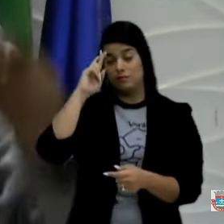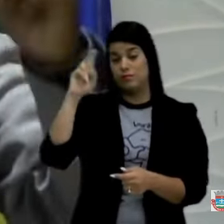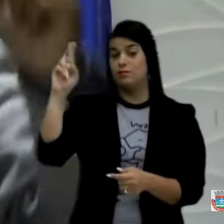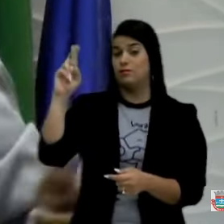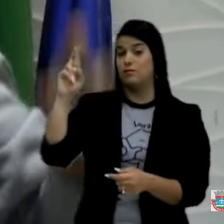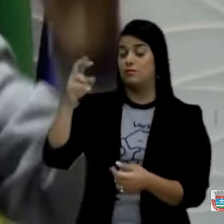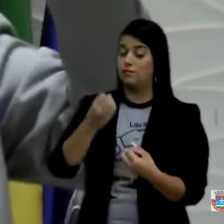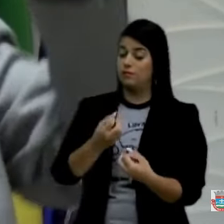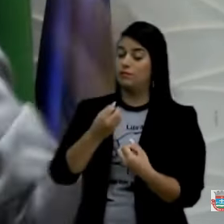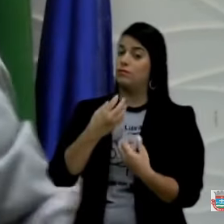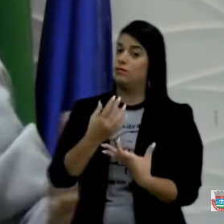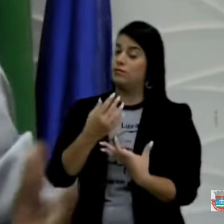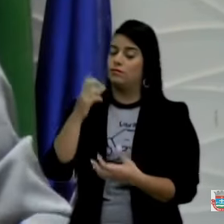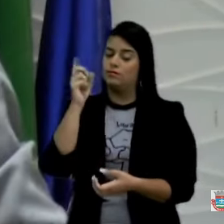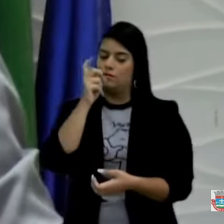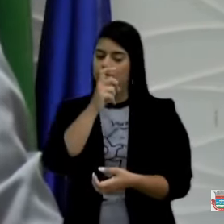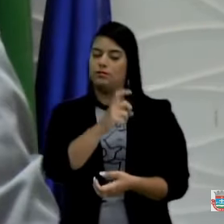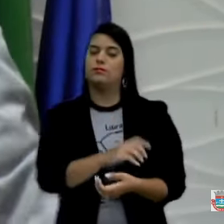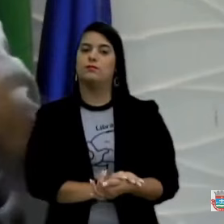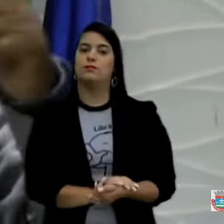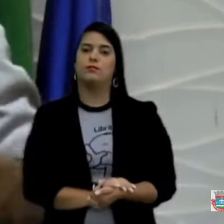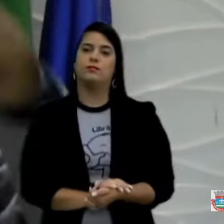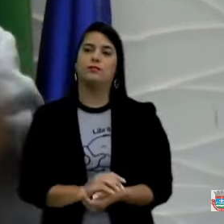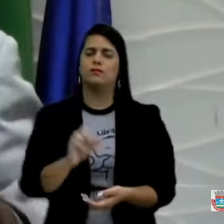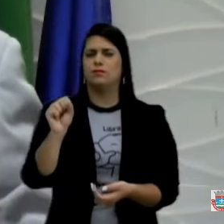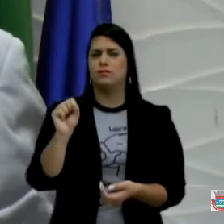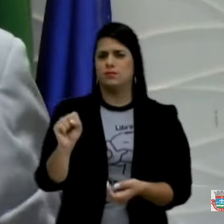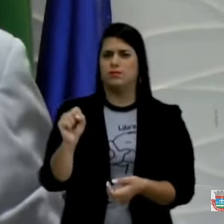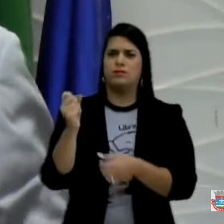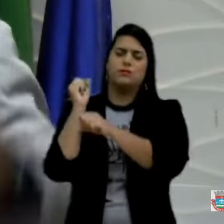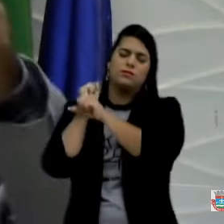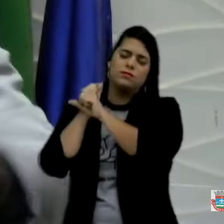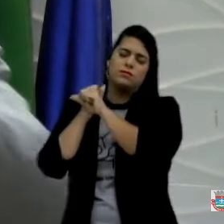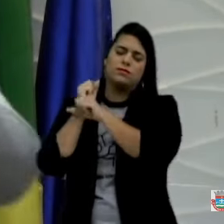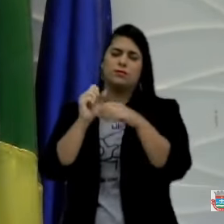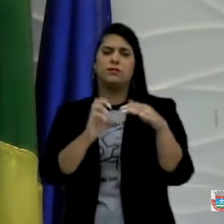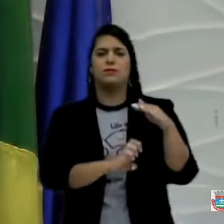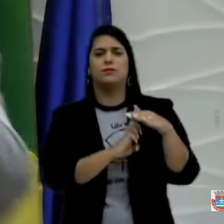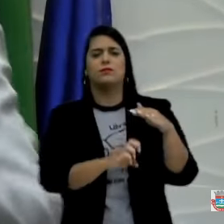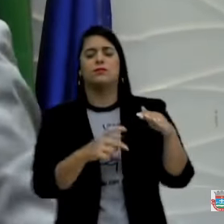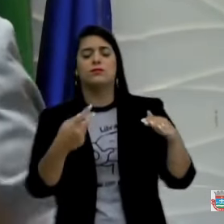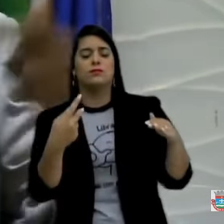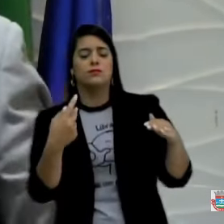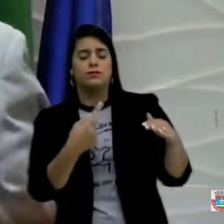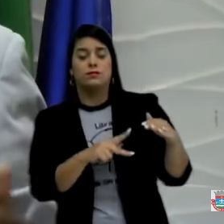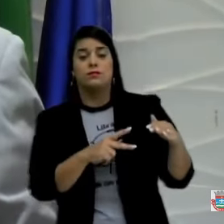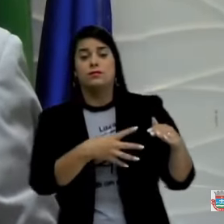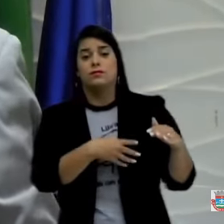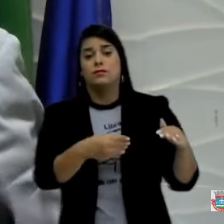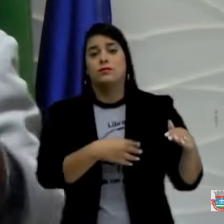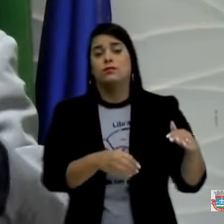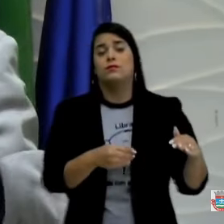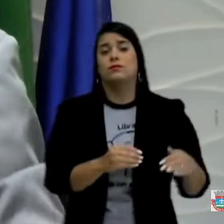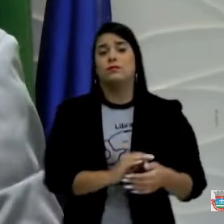tá com 8 anos que esse empresário a filha dele era candidata à